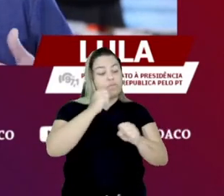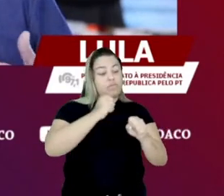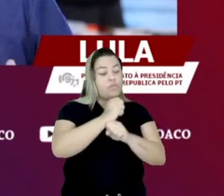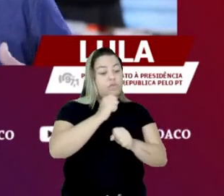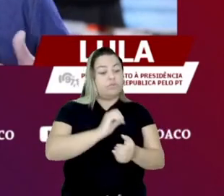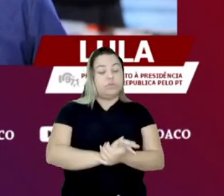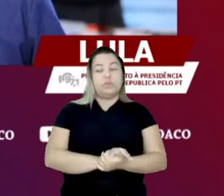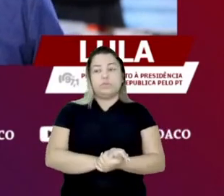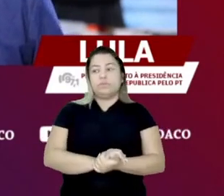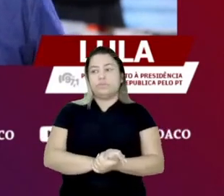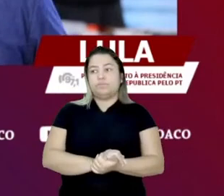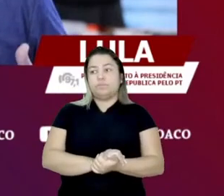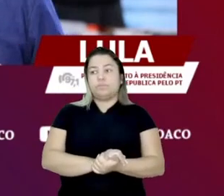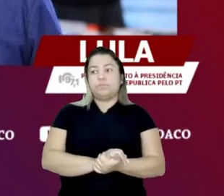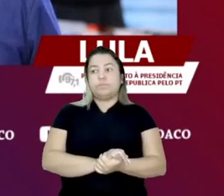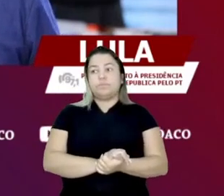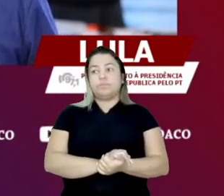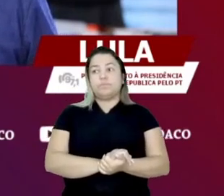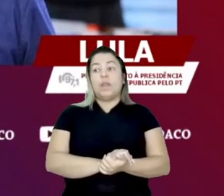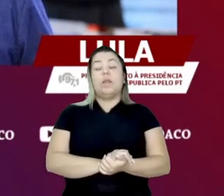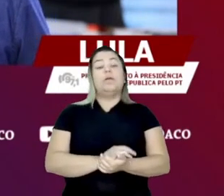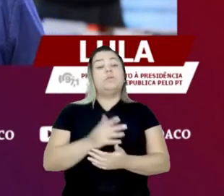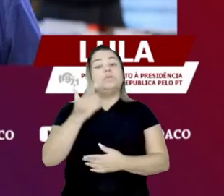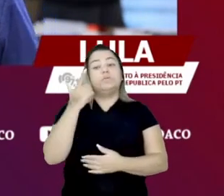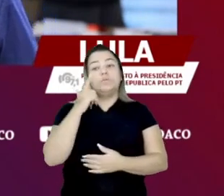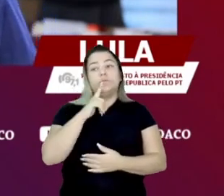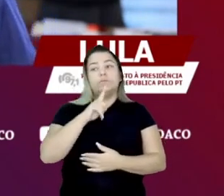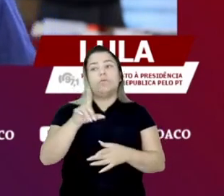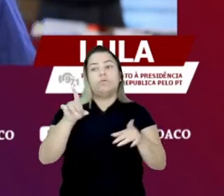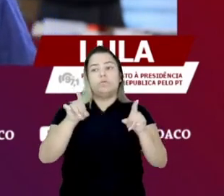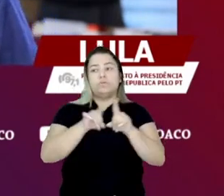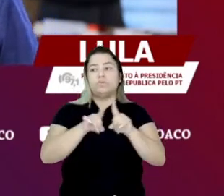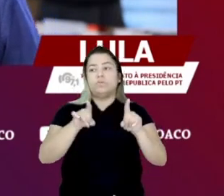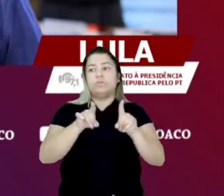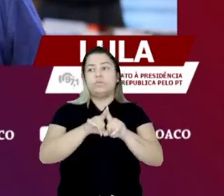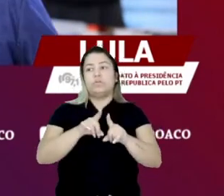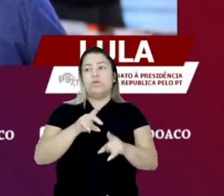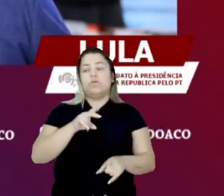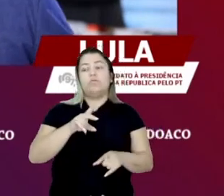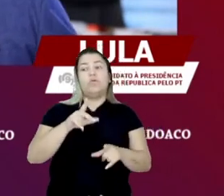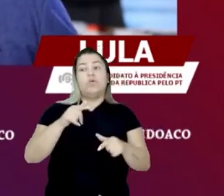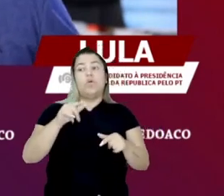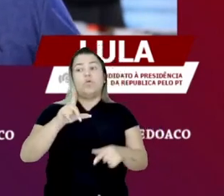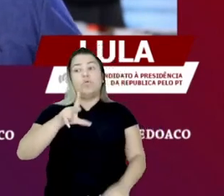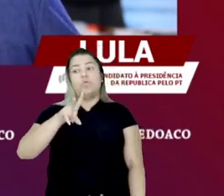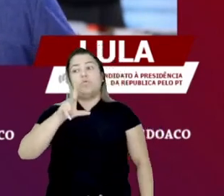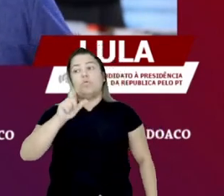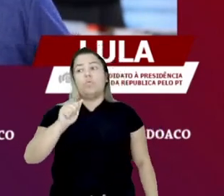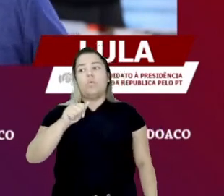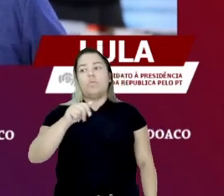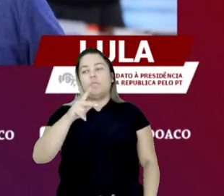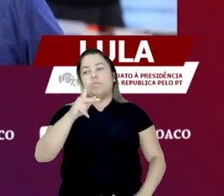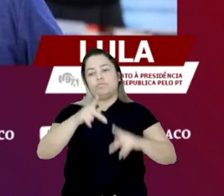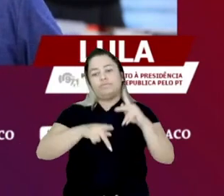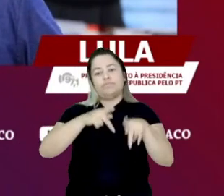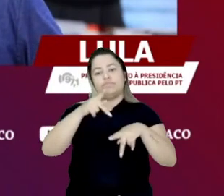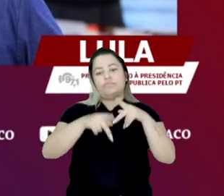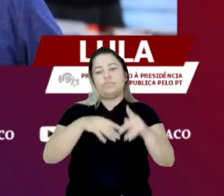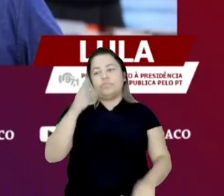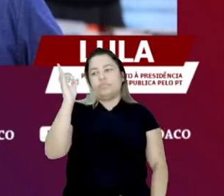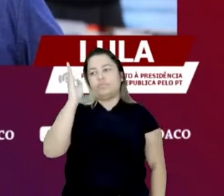é o negacionismo, é o fascismo. Então esse país vai acordar alegre. Obviamente que a turma do Bolsonaro vai estar